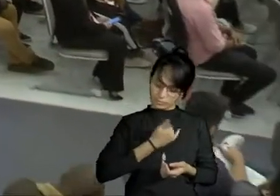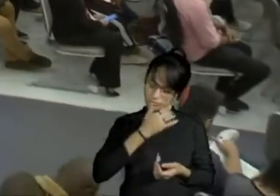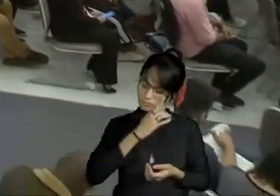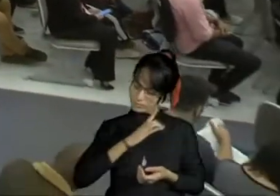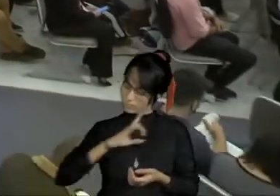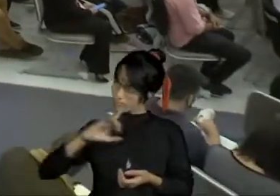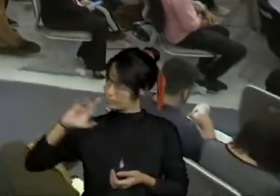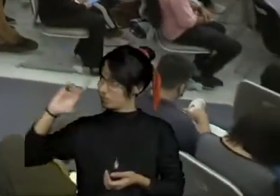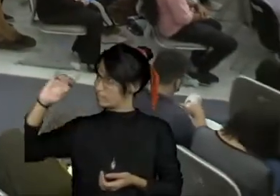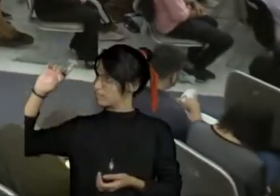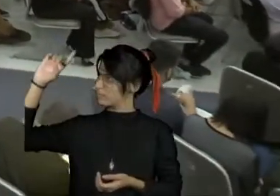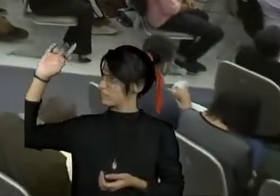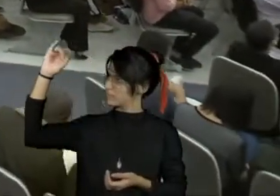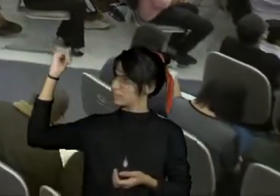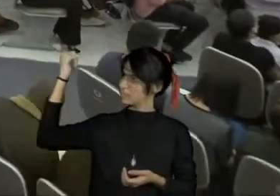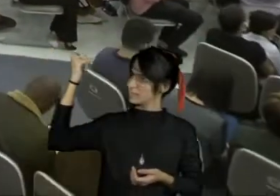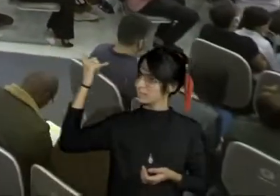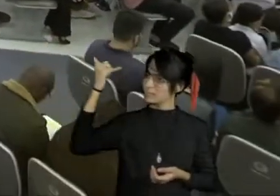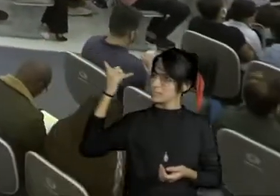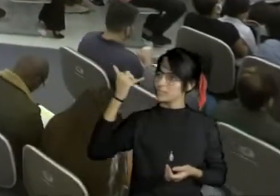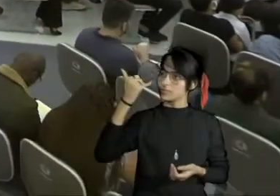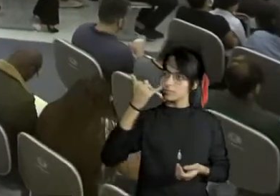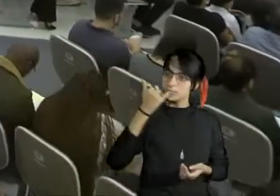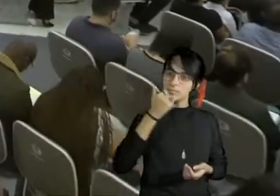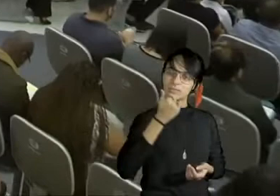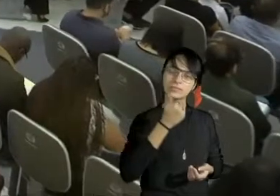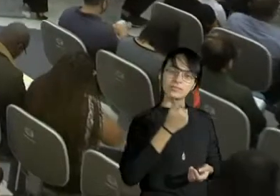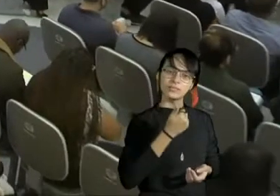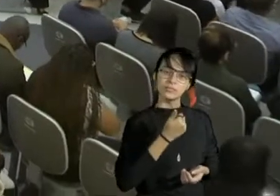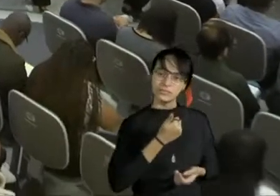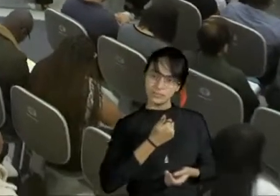Deus, fala